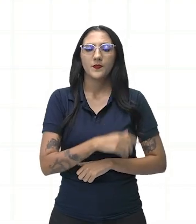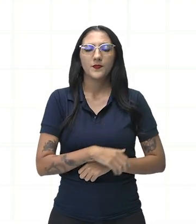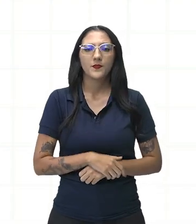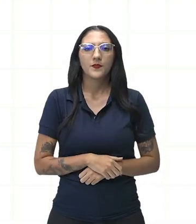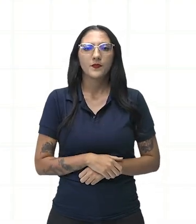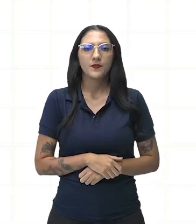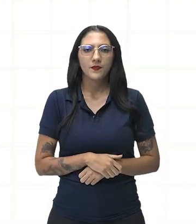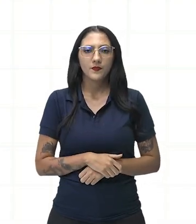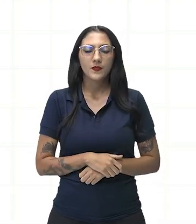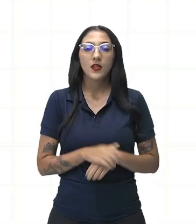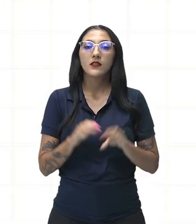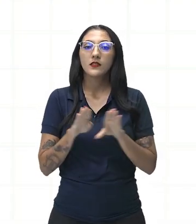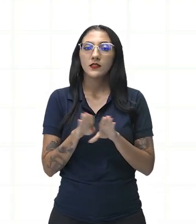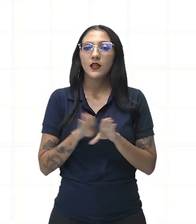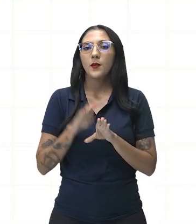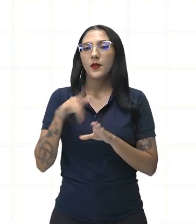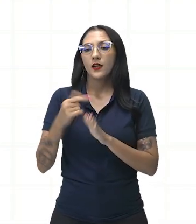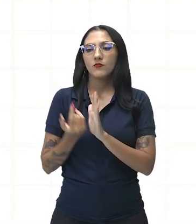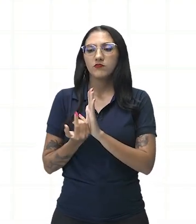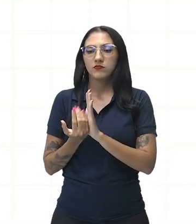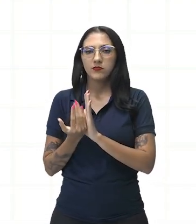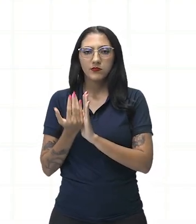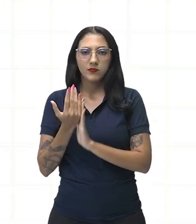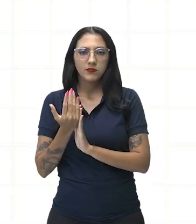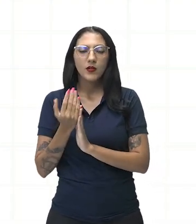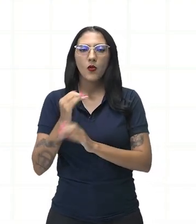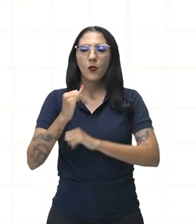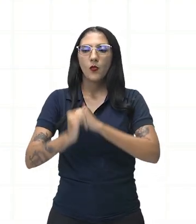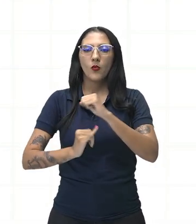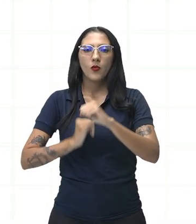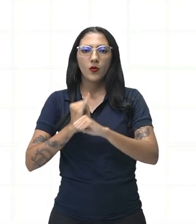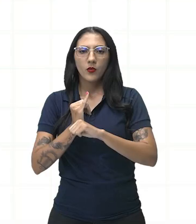ele também vai liberar o íon Cl-,